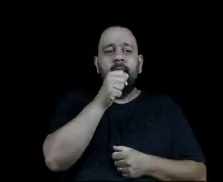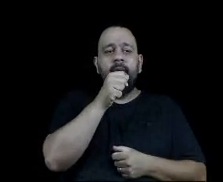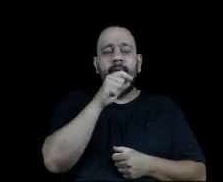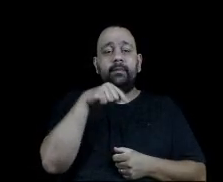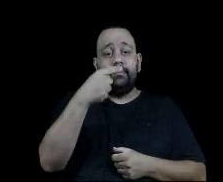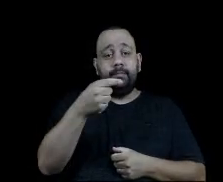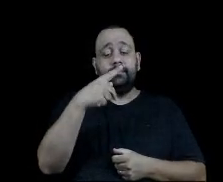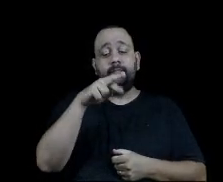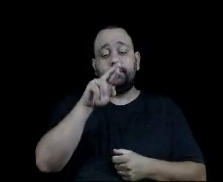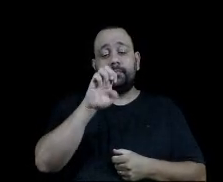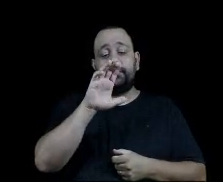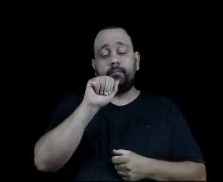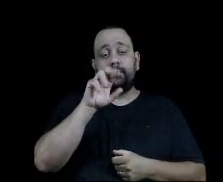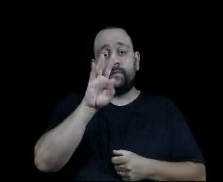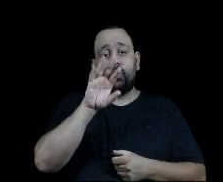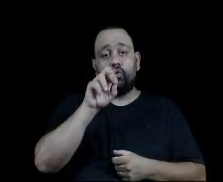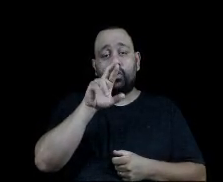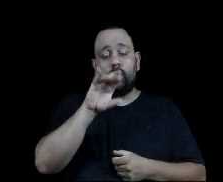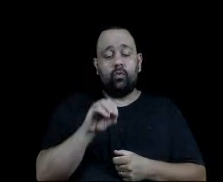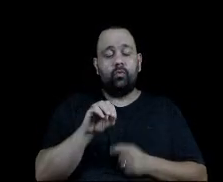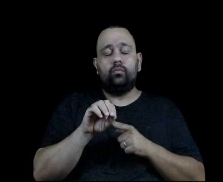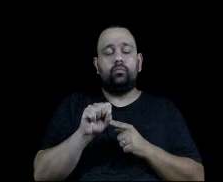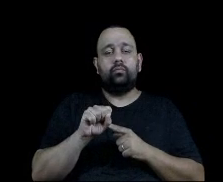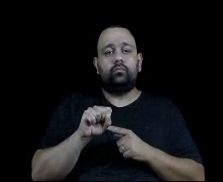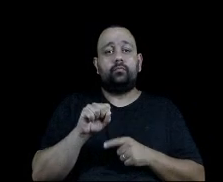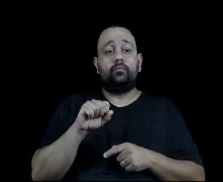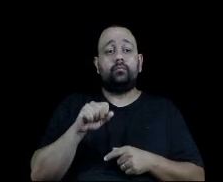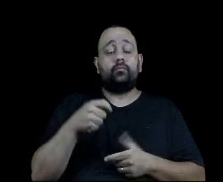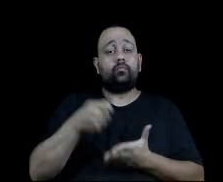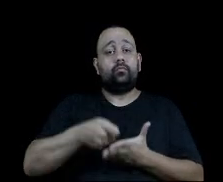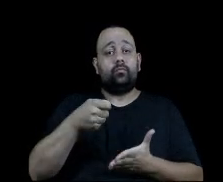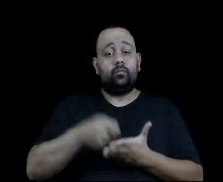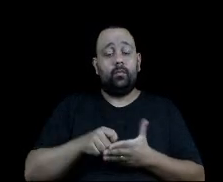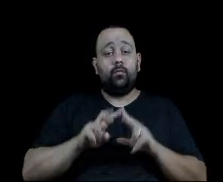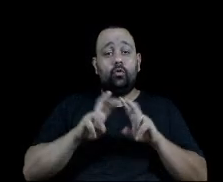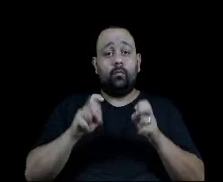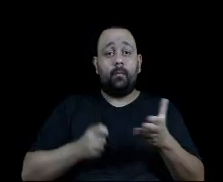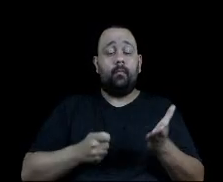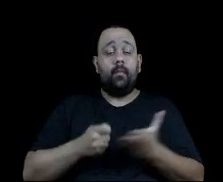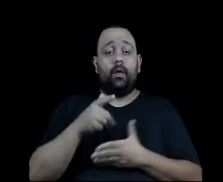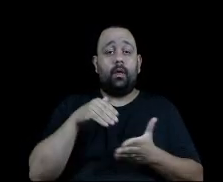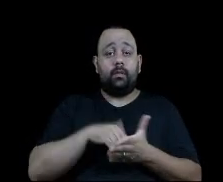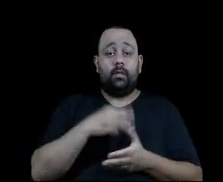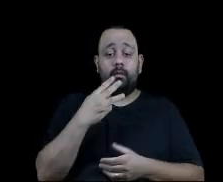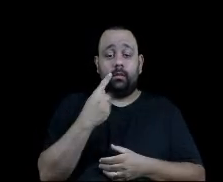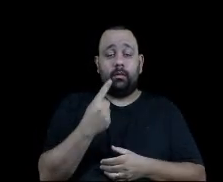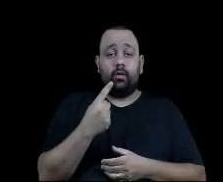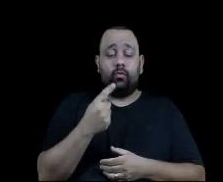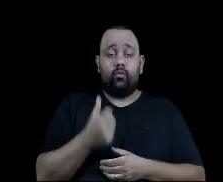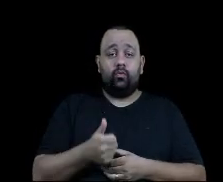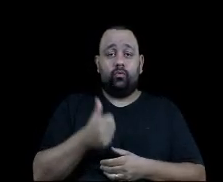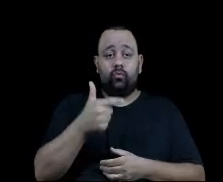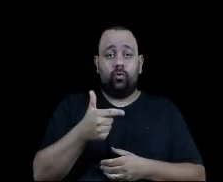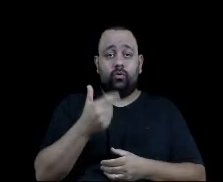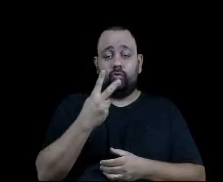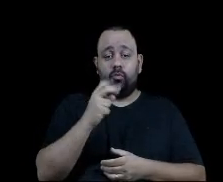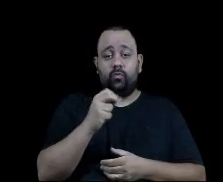valor. E depois os precatórios, que também são obrigatórios de pagamento até o